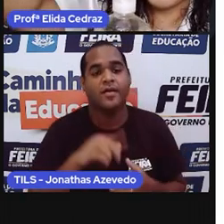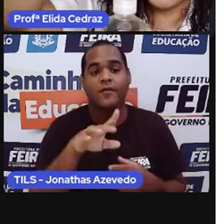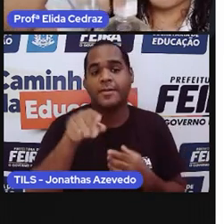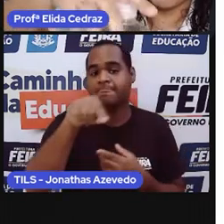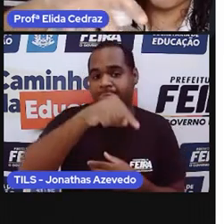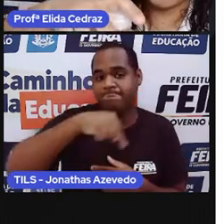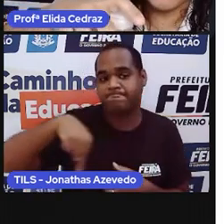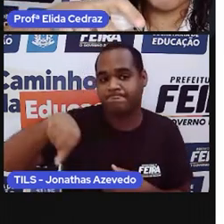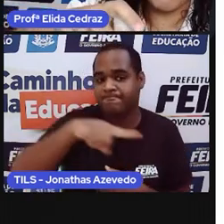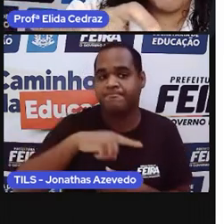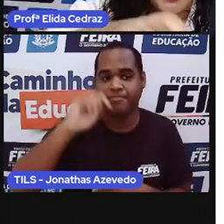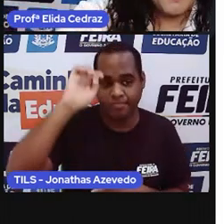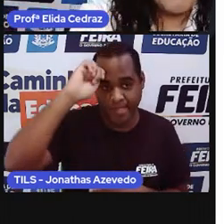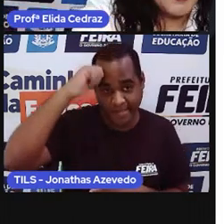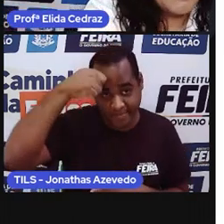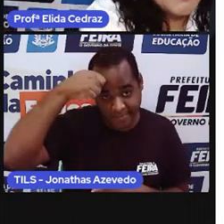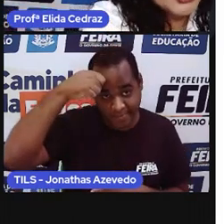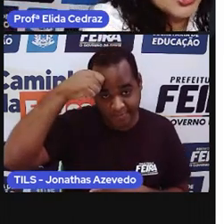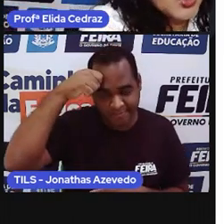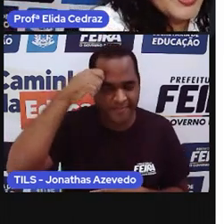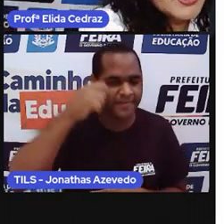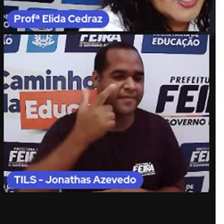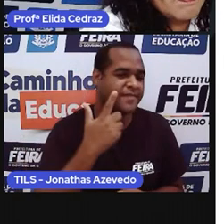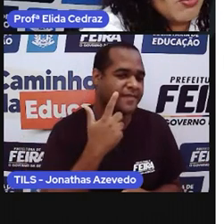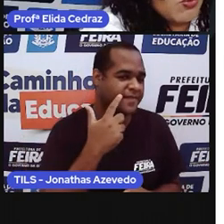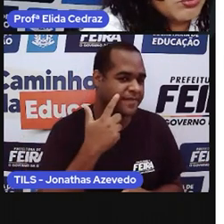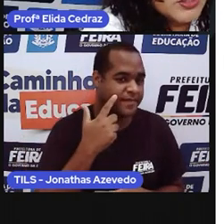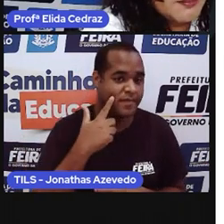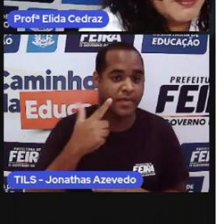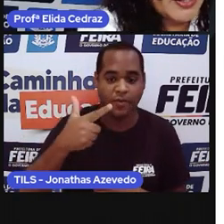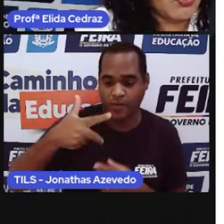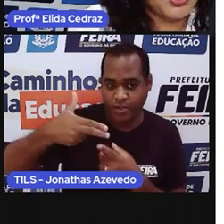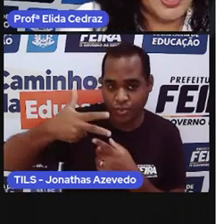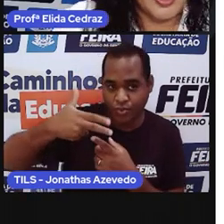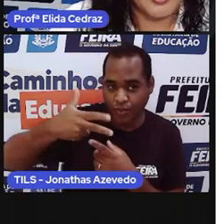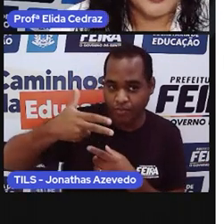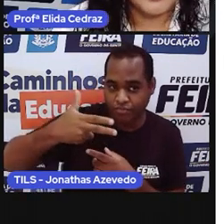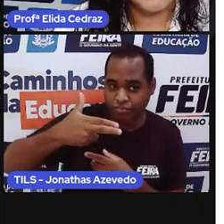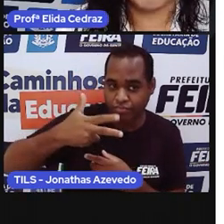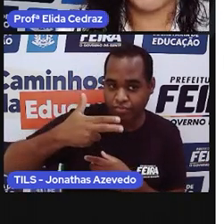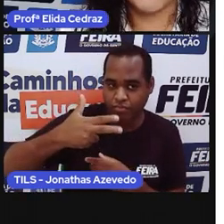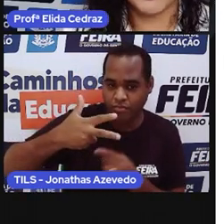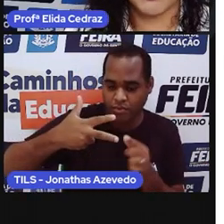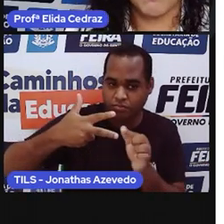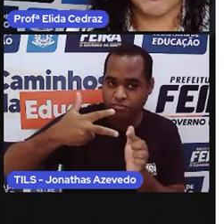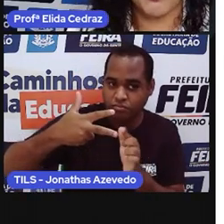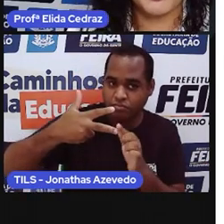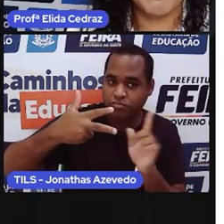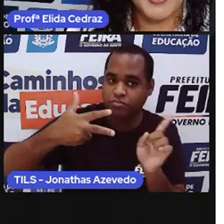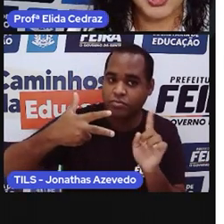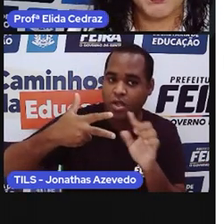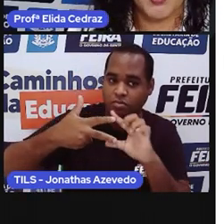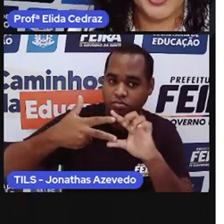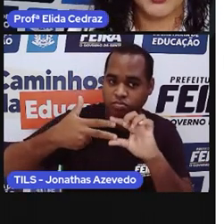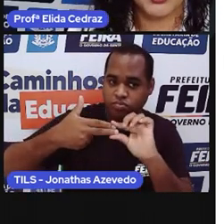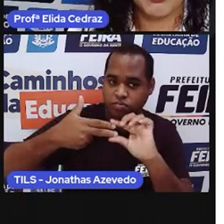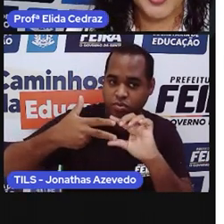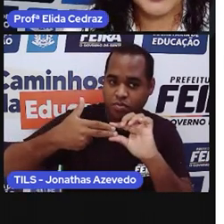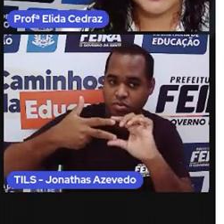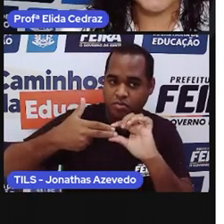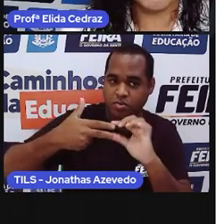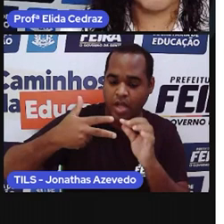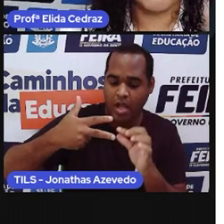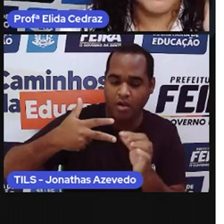fazer um círculo, tá bom? Pega uma tesoura sem ponta para cortar. Se for tesoura com ponta, pede para o